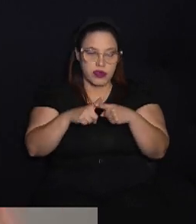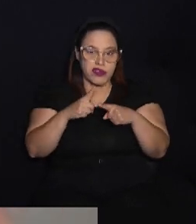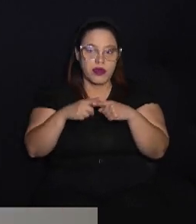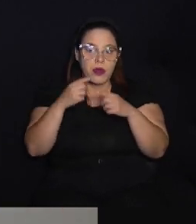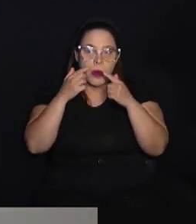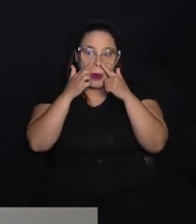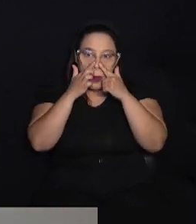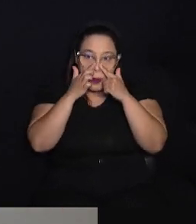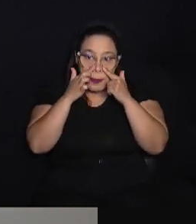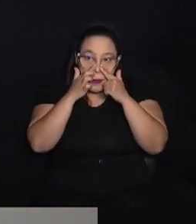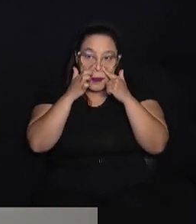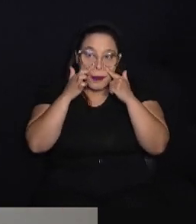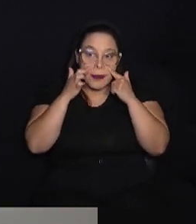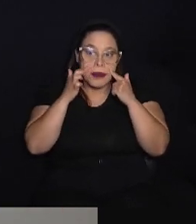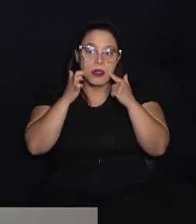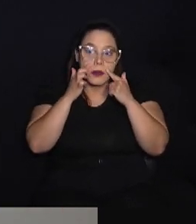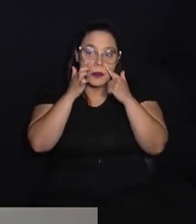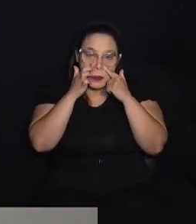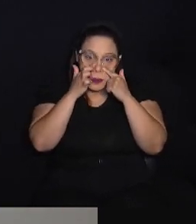mancha branca